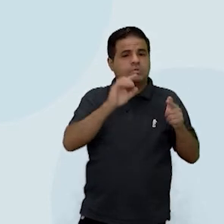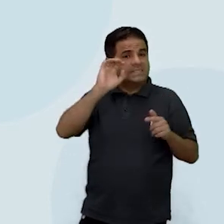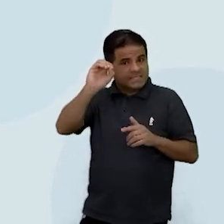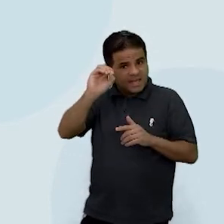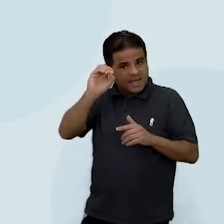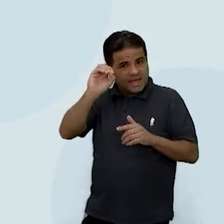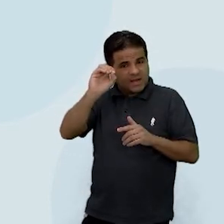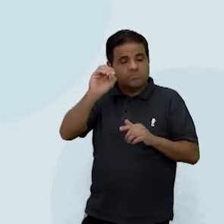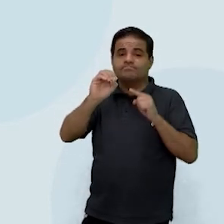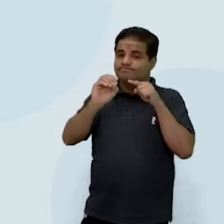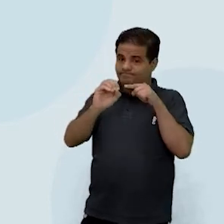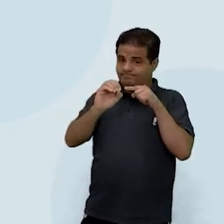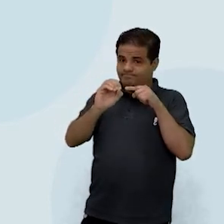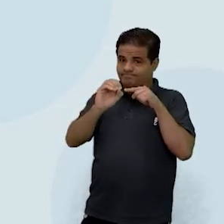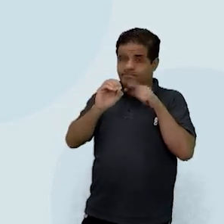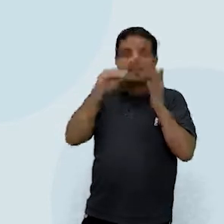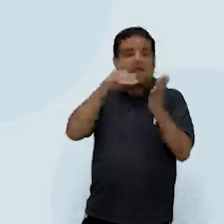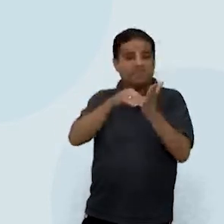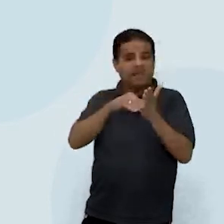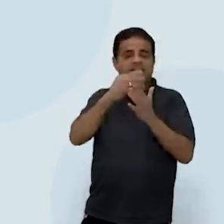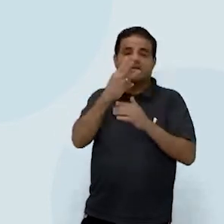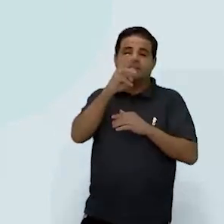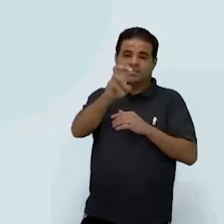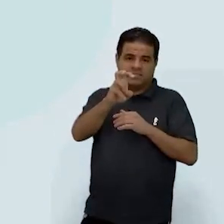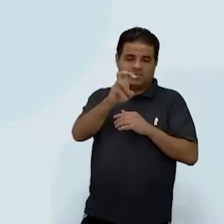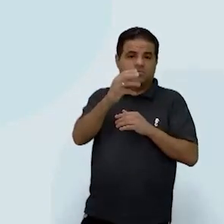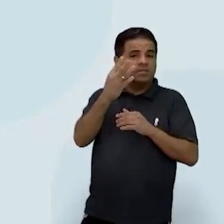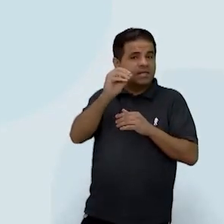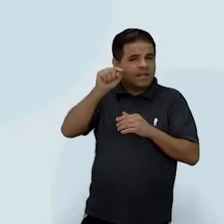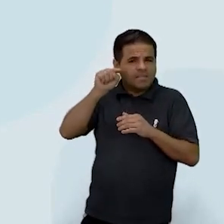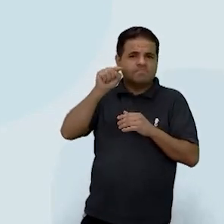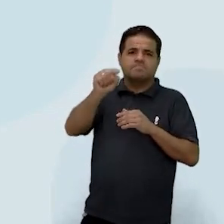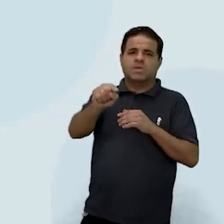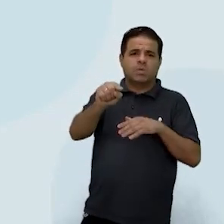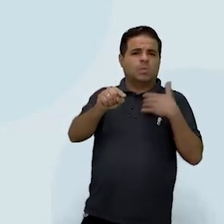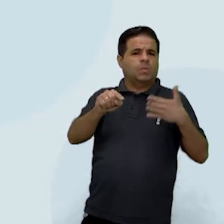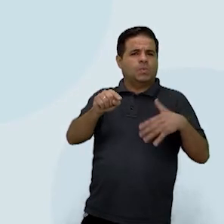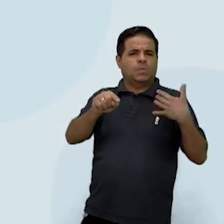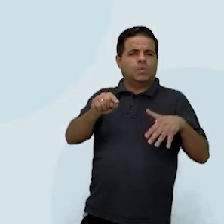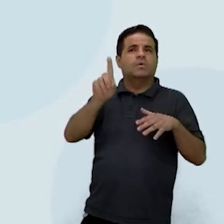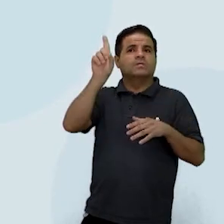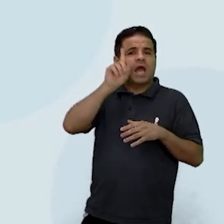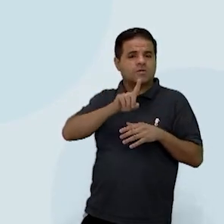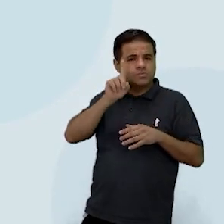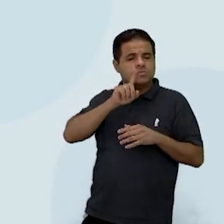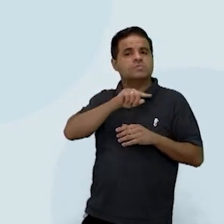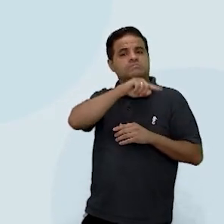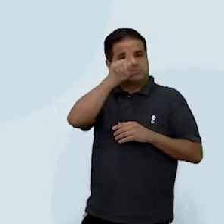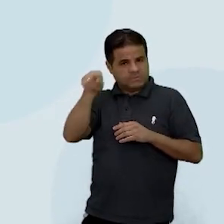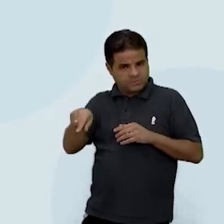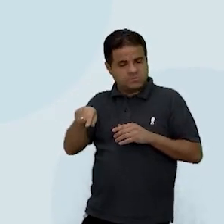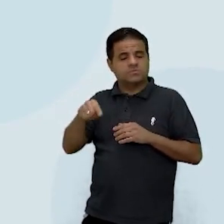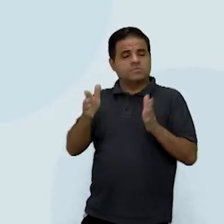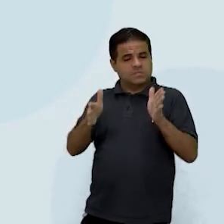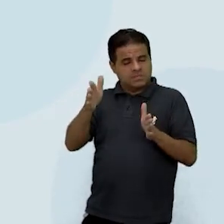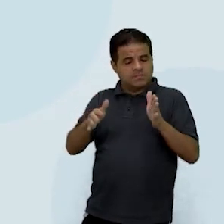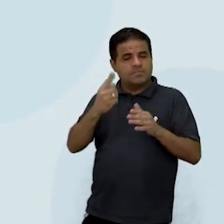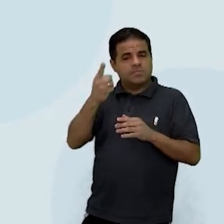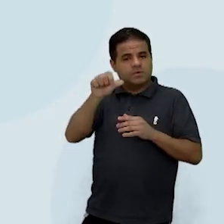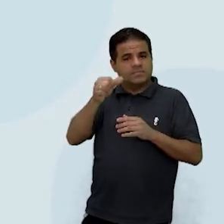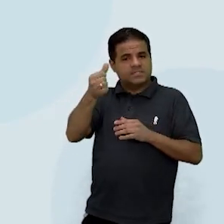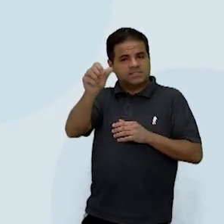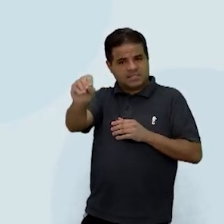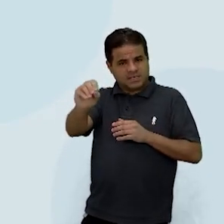0, praticamente, até 35, 30 mil no lado dos Estados Unidos aí na década de